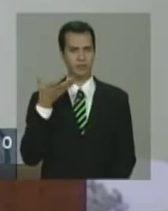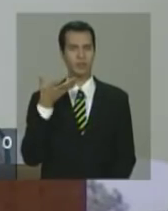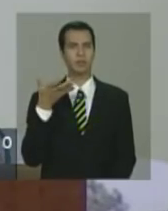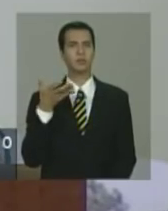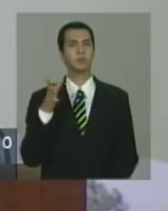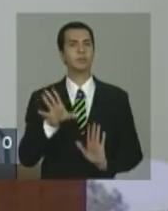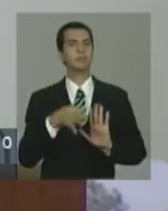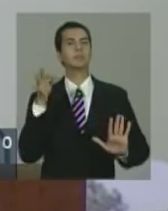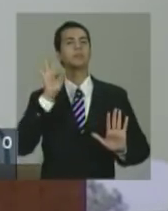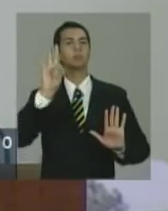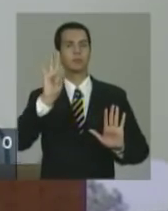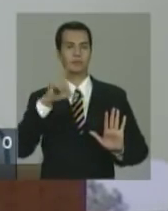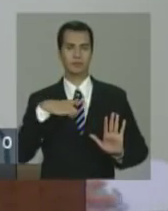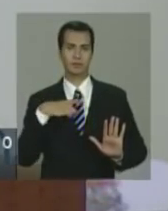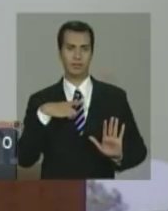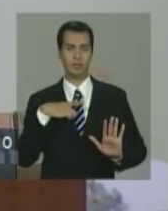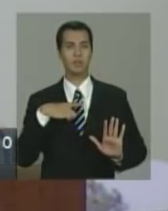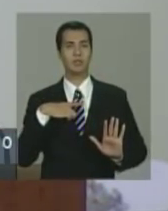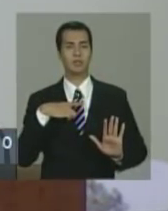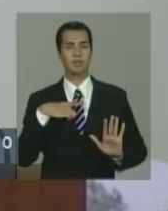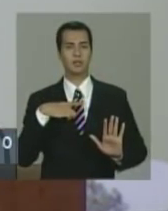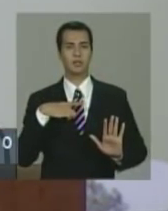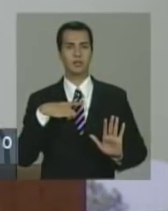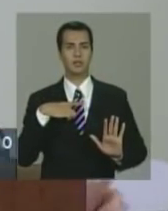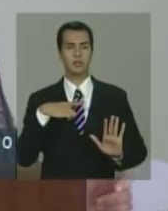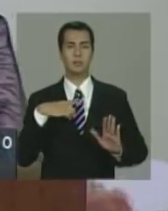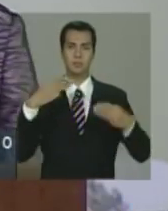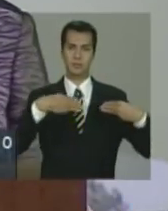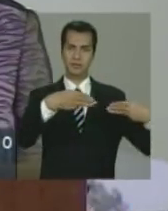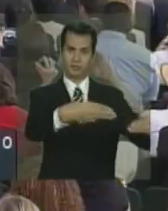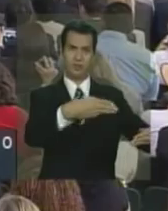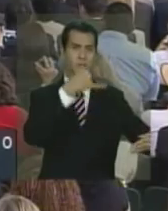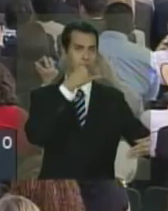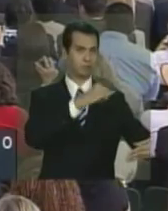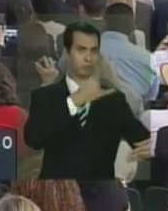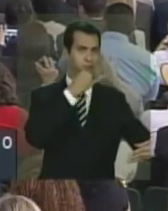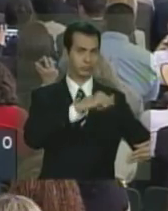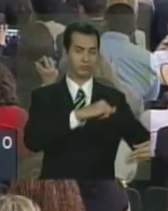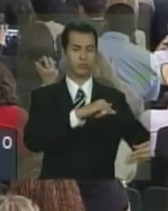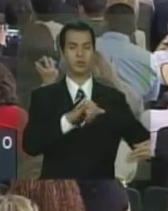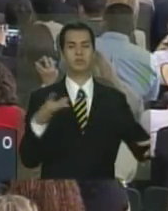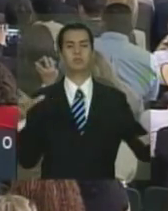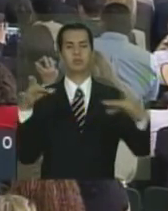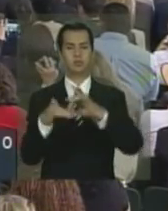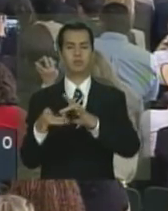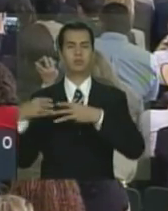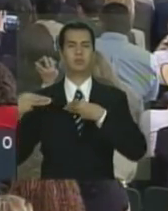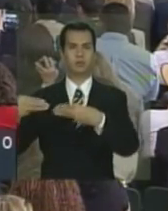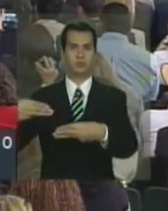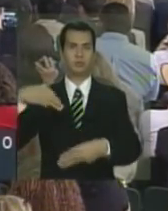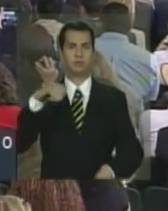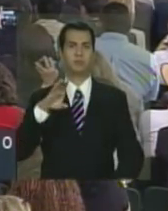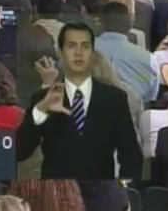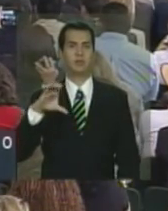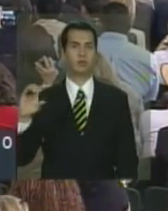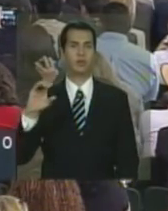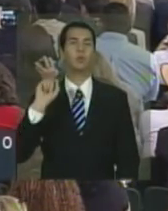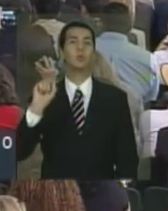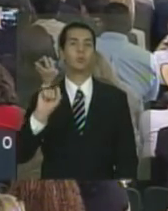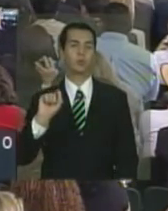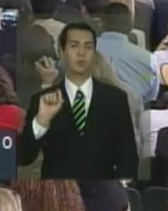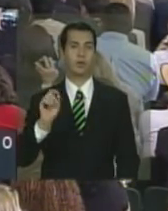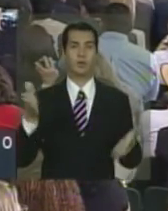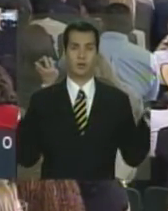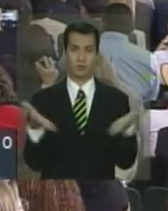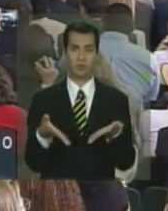feita pelo Ministério de Minas e Energia com o MEC, que se trata de, a partir de agora,